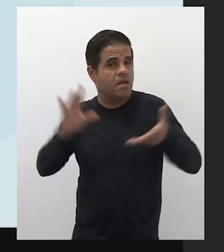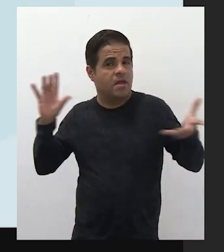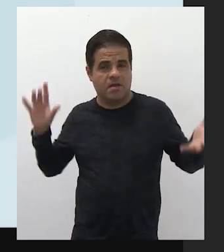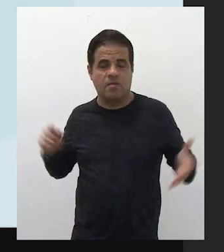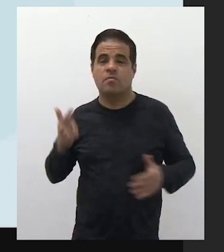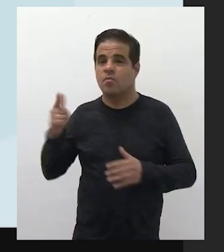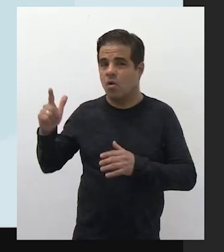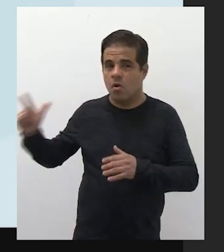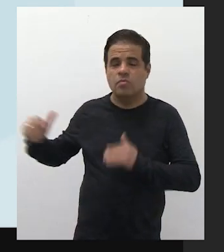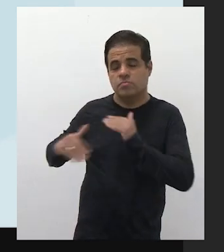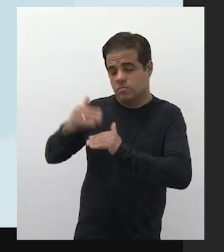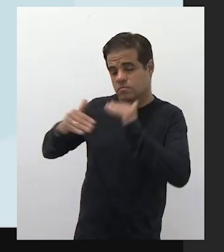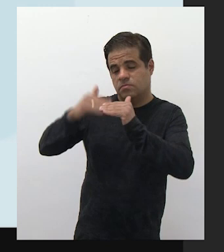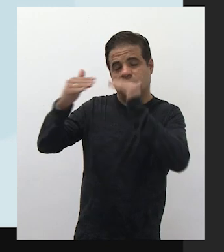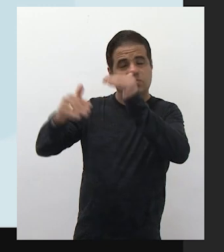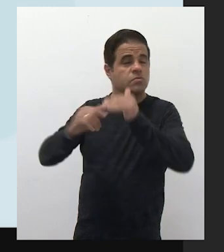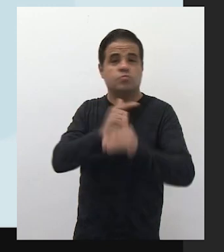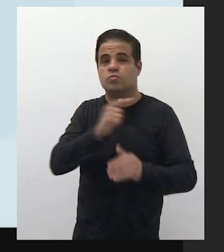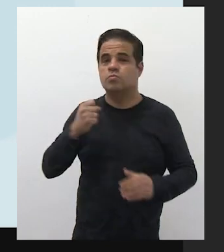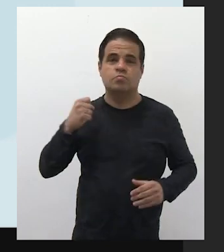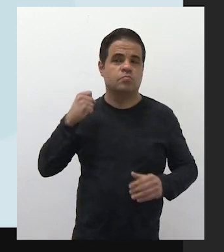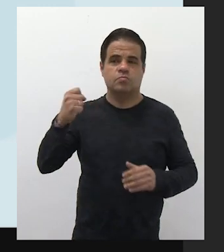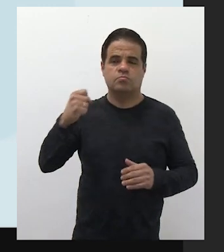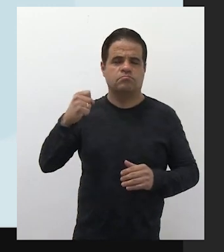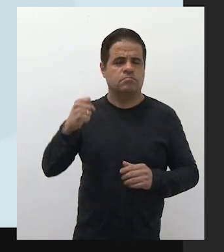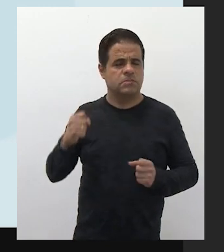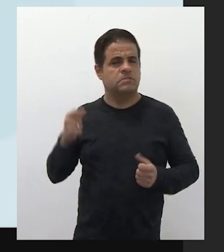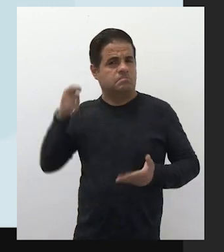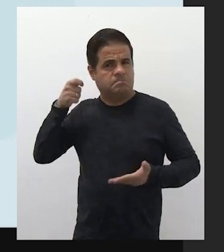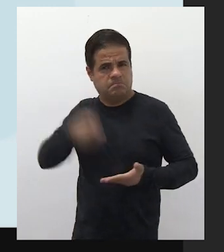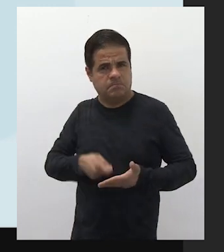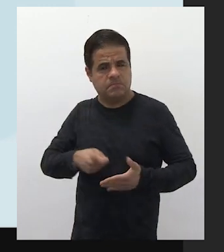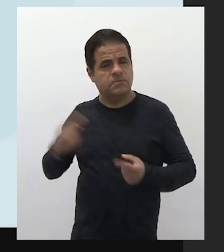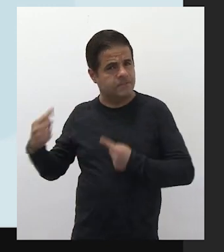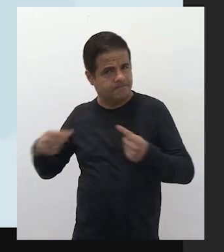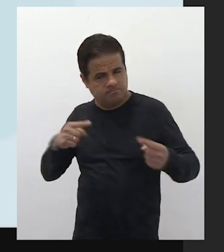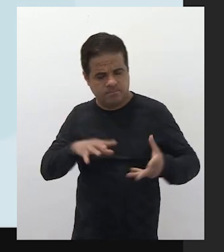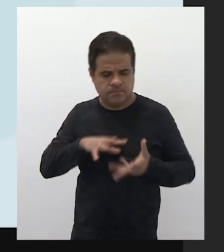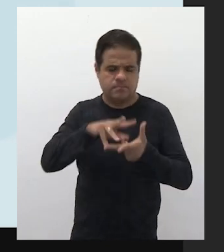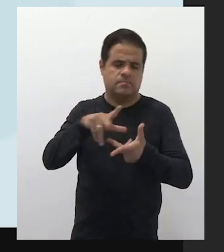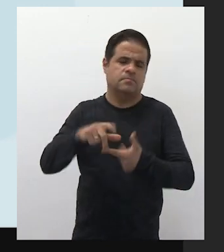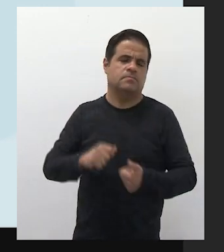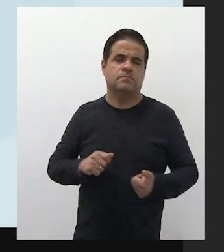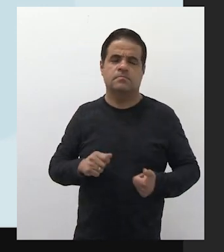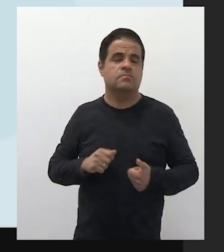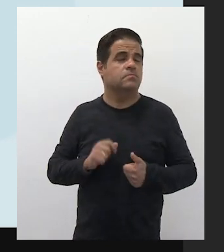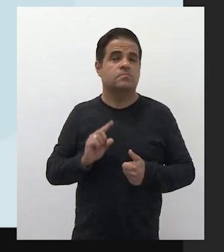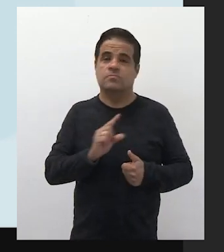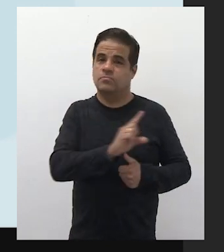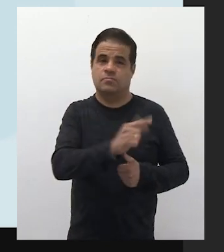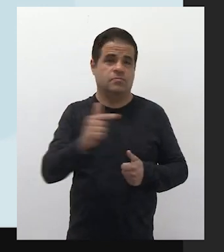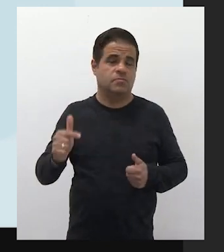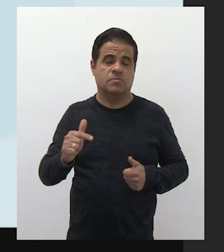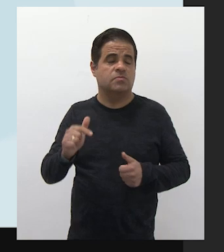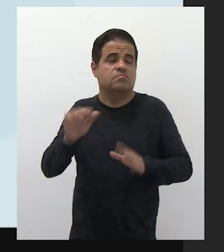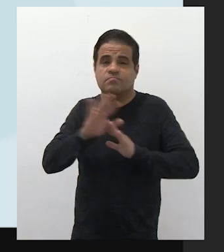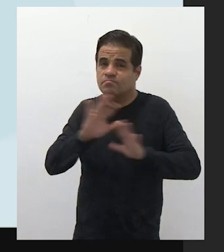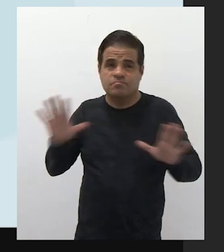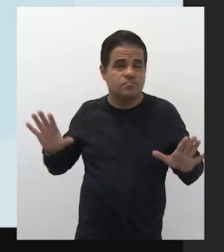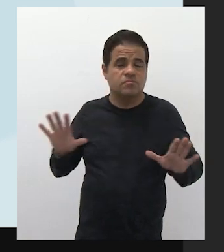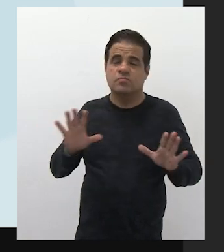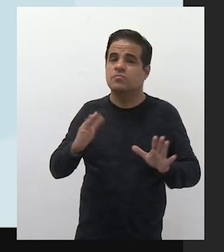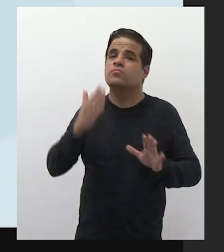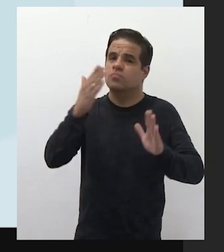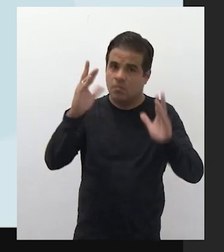em desenvolvimento, que não tinham o poder de barganha na política mundial, na política internacional. Eles não apitavam nada, eles